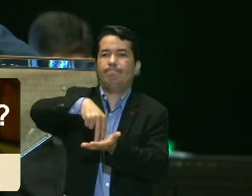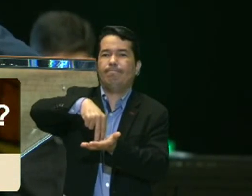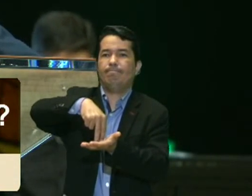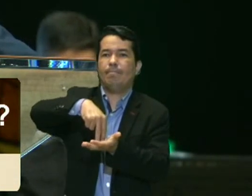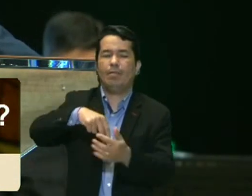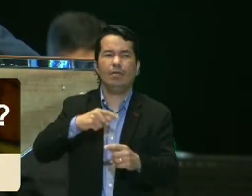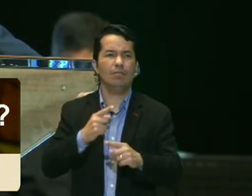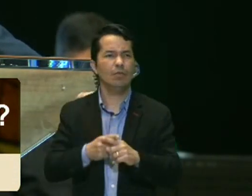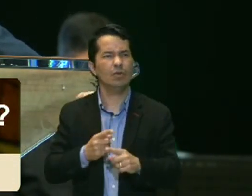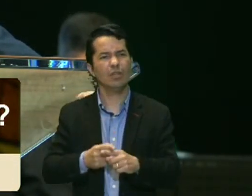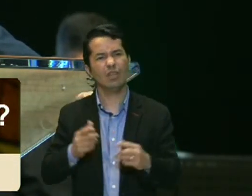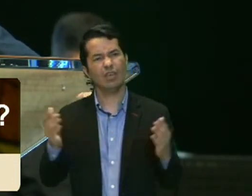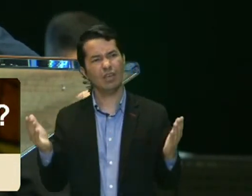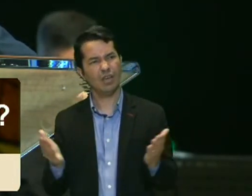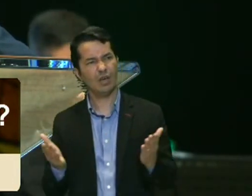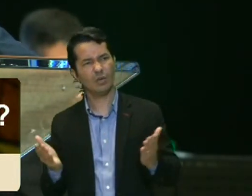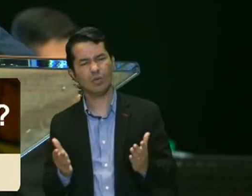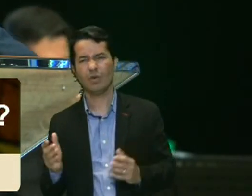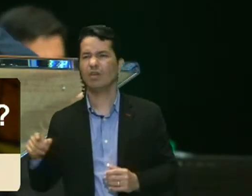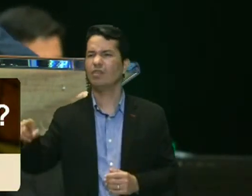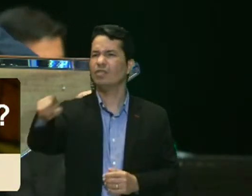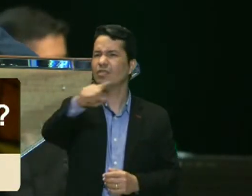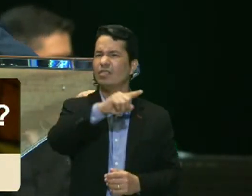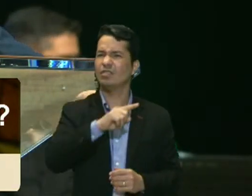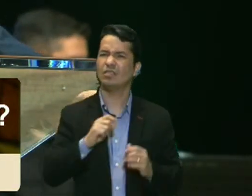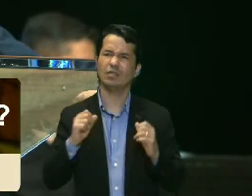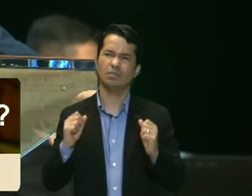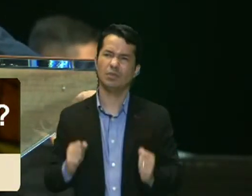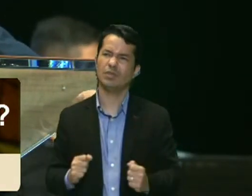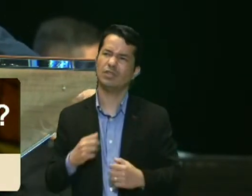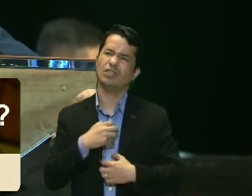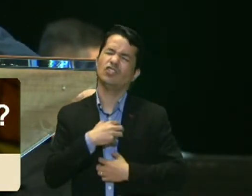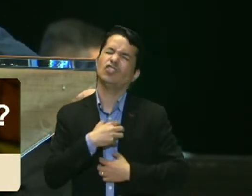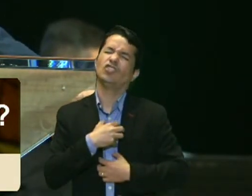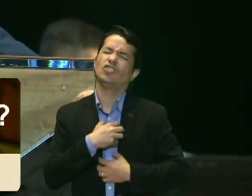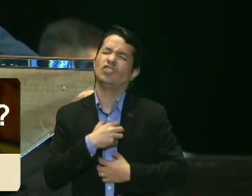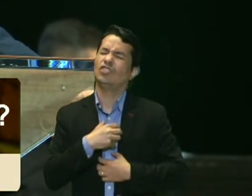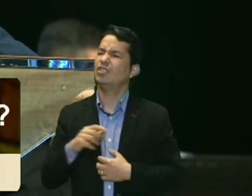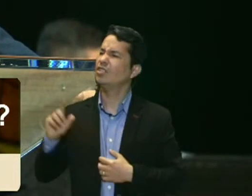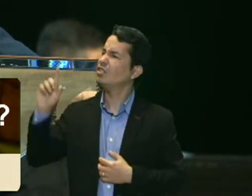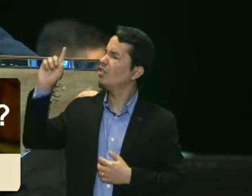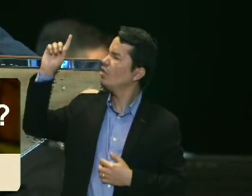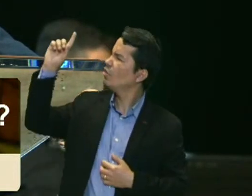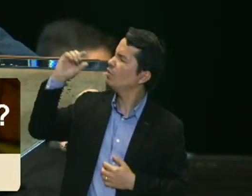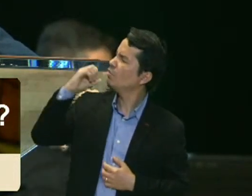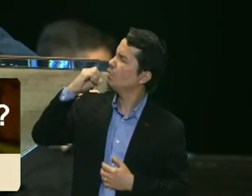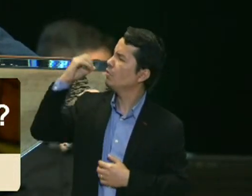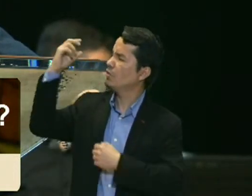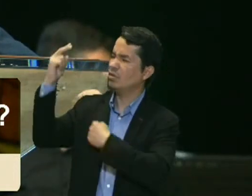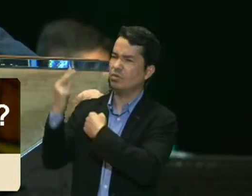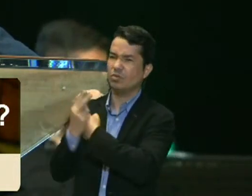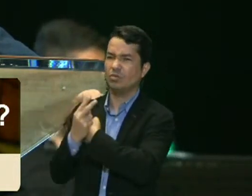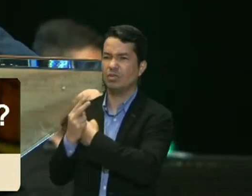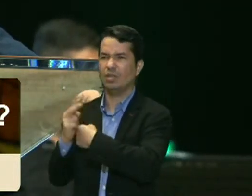porque está na hora de você ser sensível a essa bondade e o cuidado de Deus na sua vida.